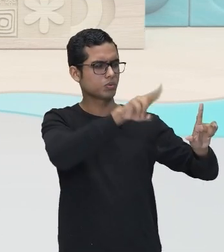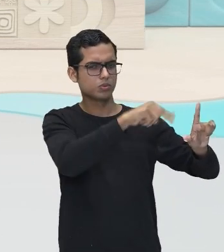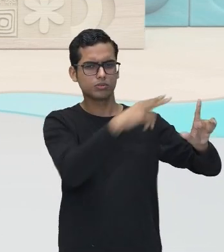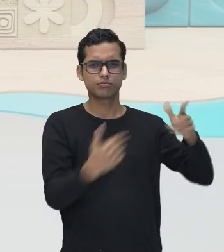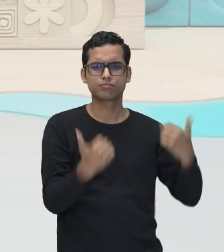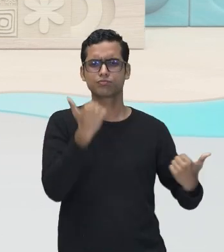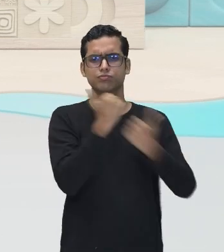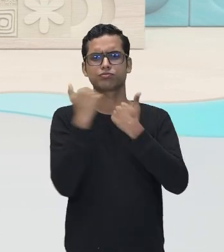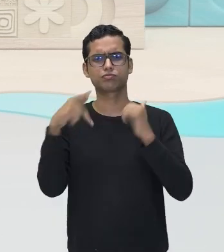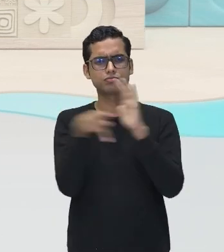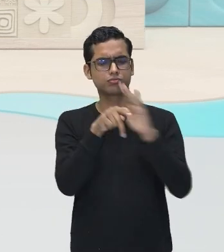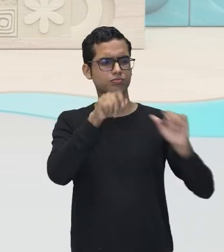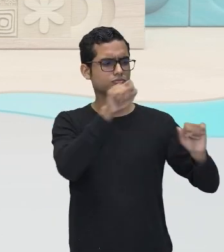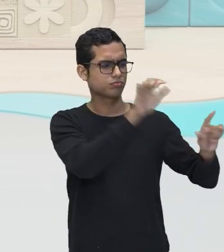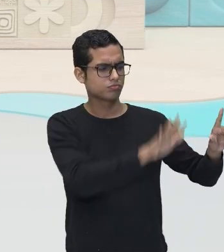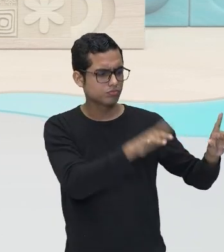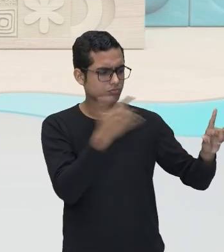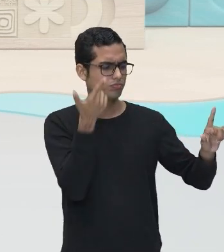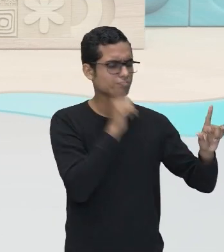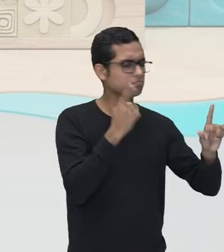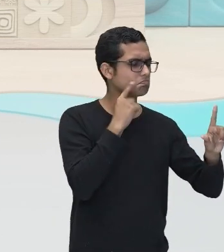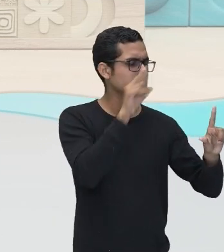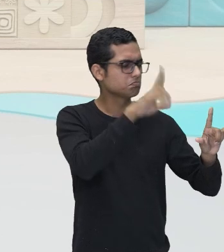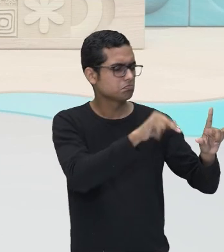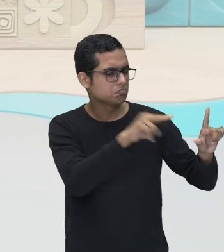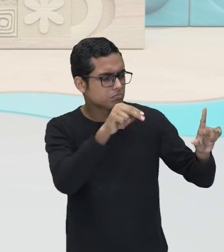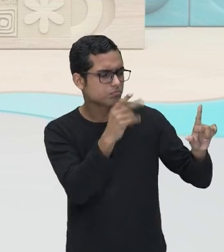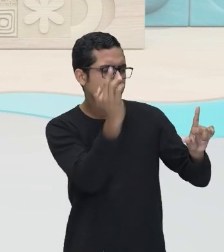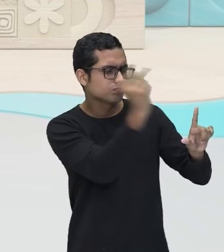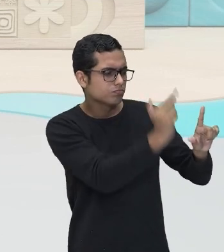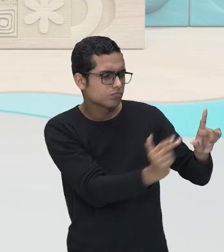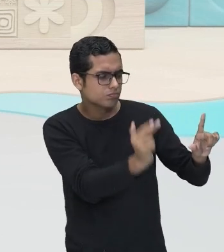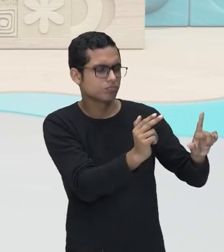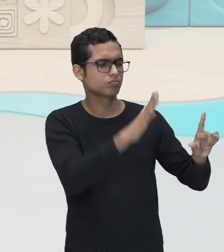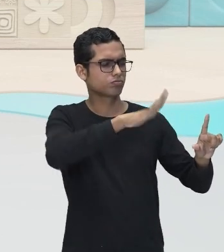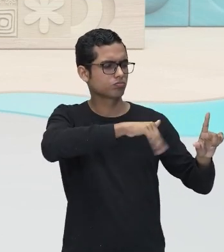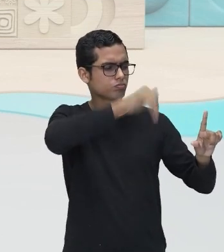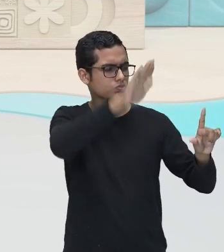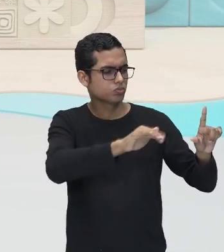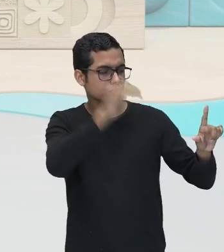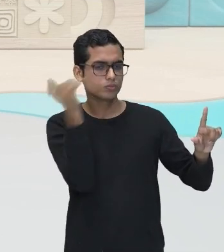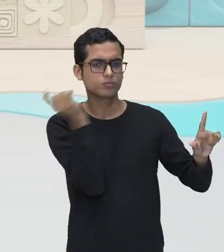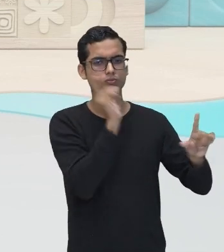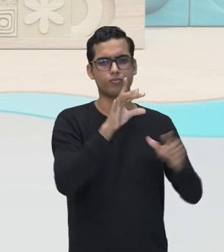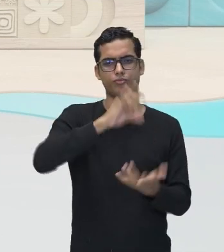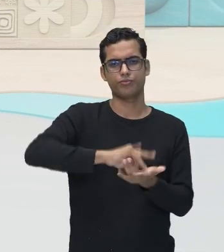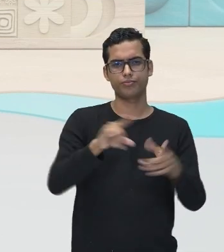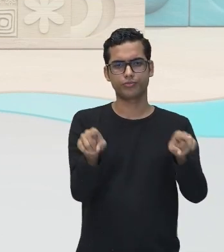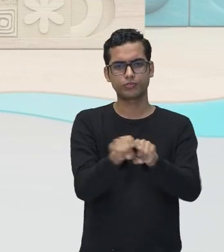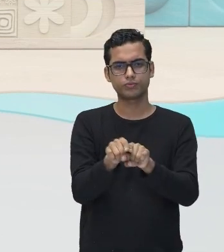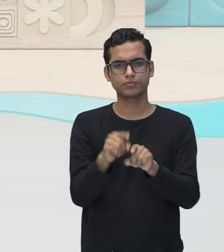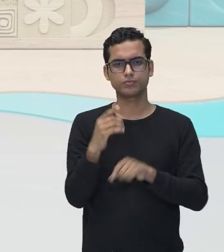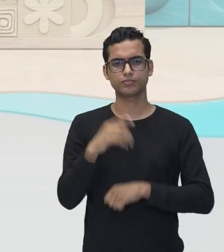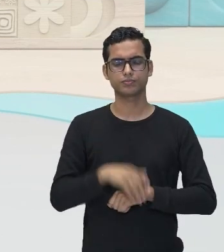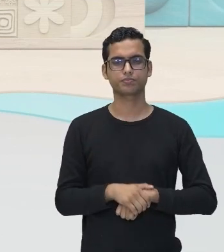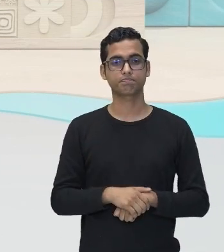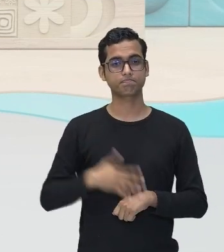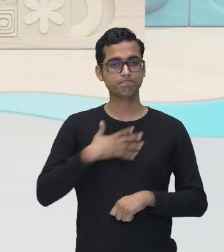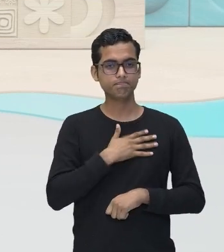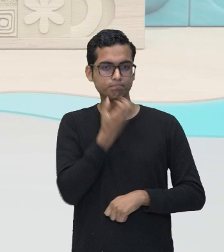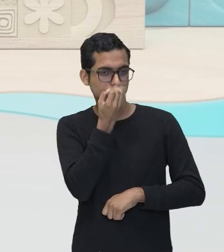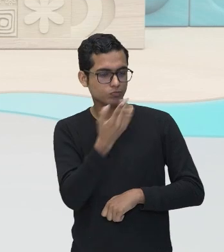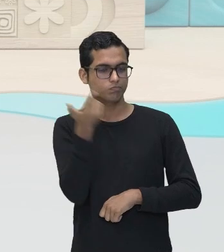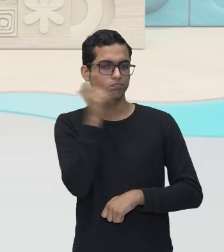uma superfície sobre a qual pode ser bastante compensador e agradável